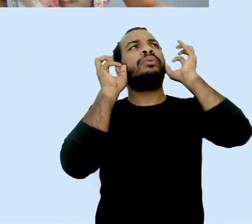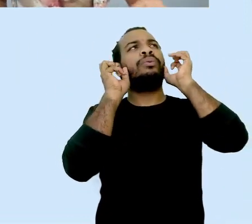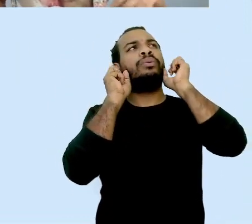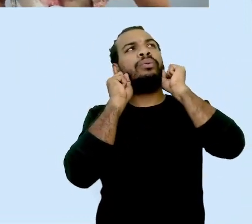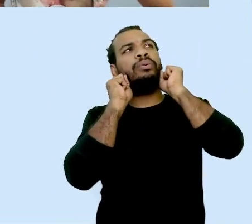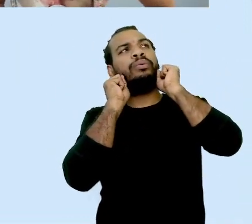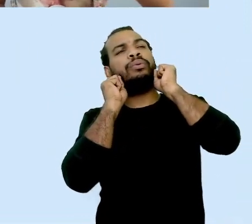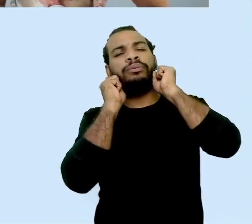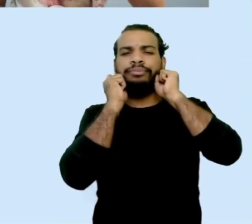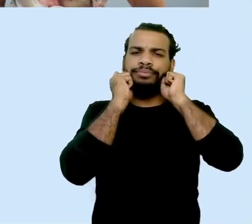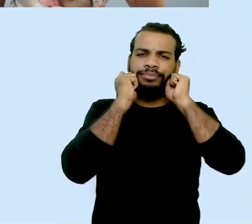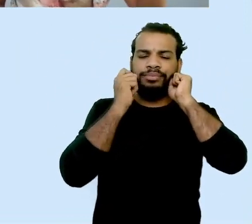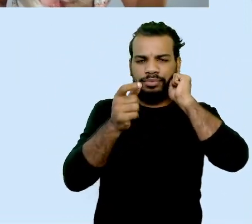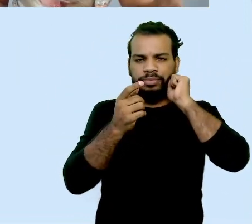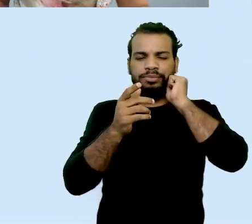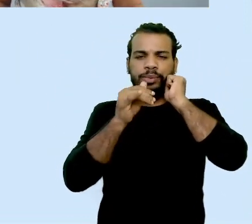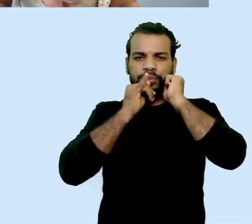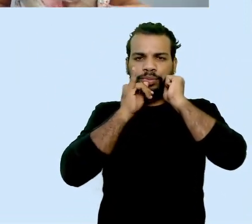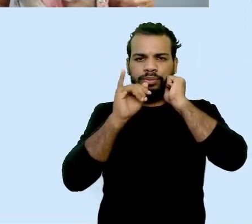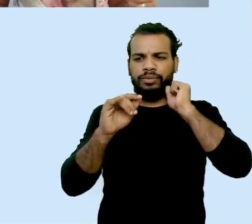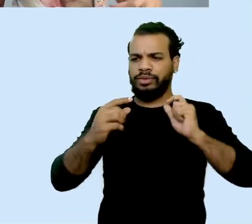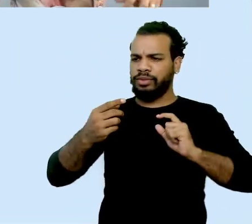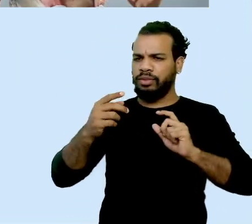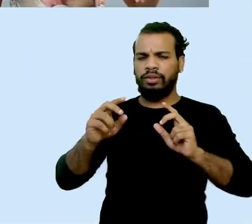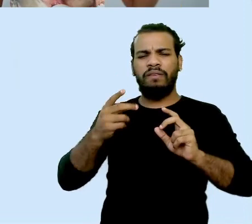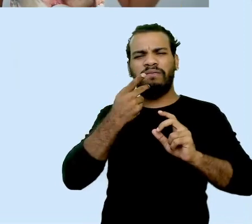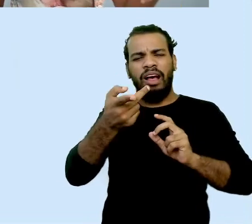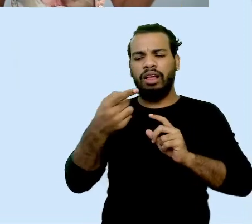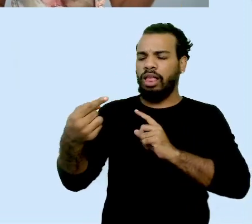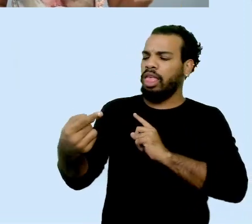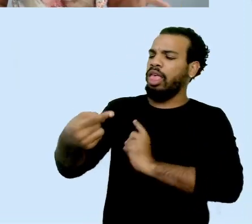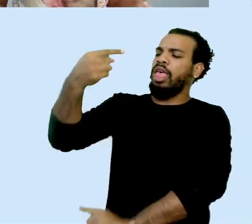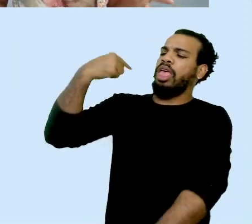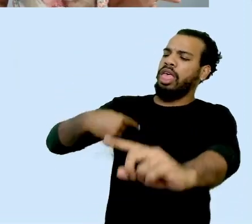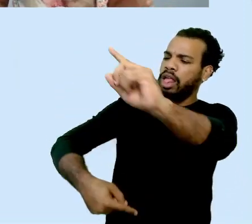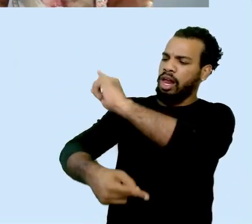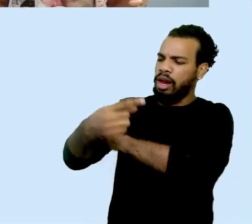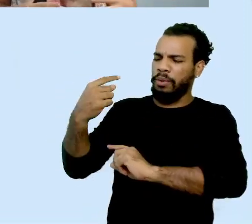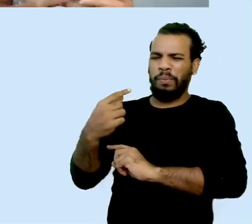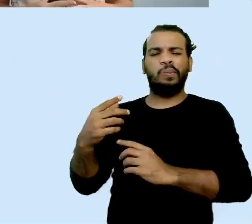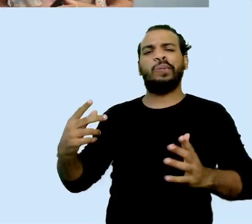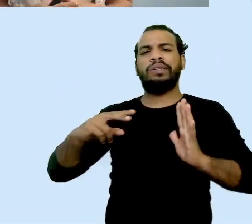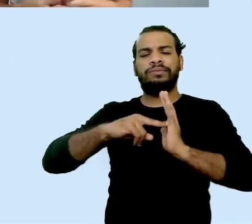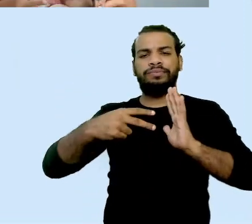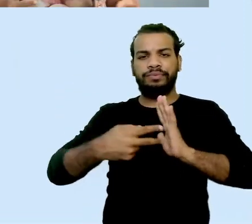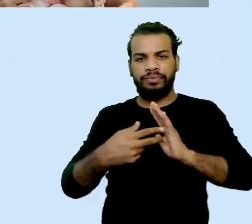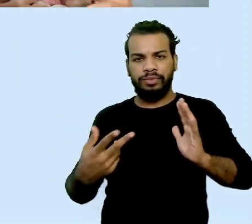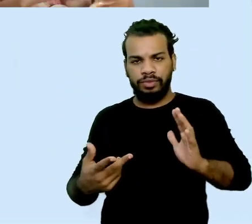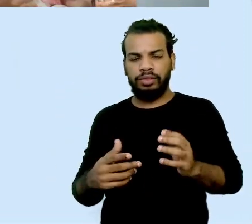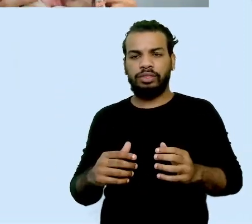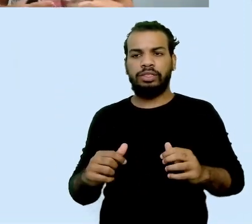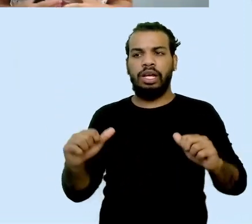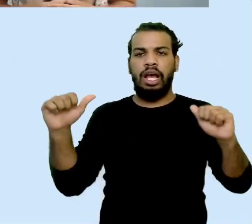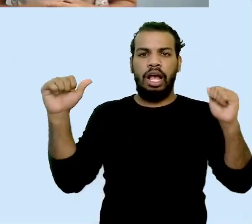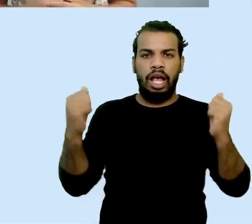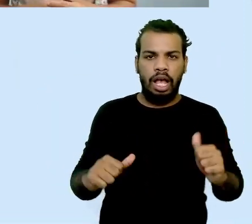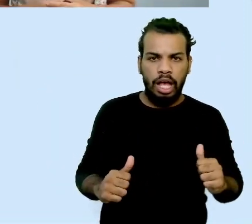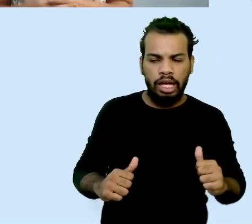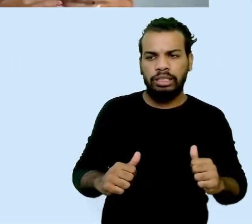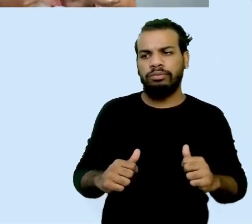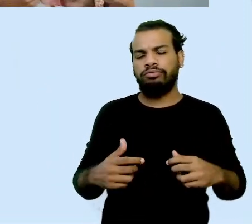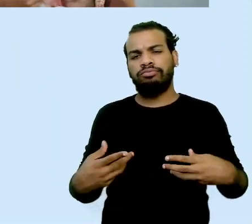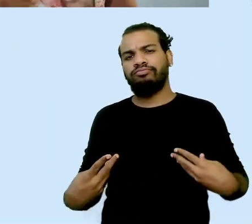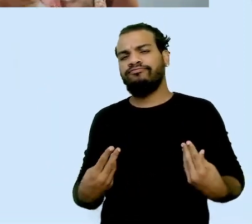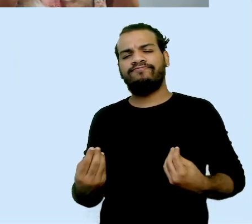início dos nossos ancestrais, quando a gente fala... Teve uma aula que a gente falou especificamente sobre a arte produzida no período